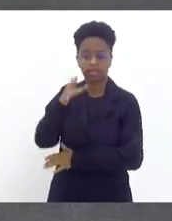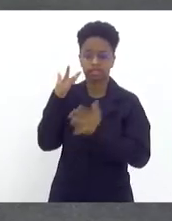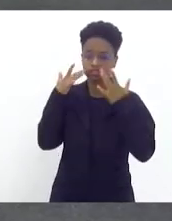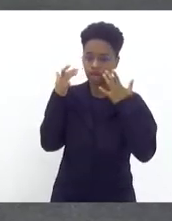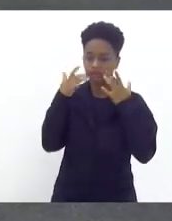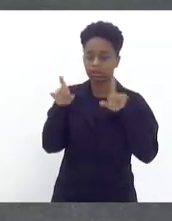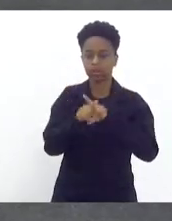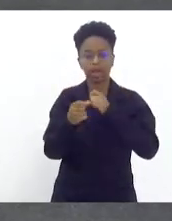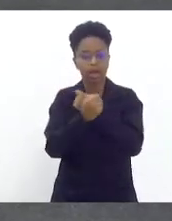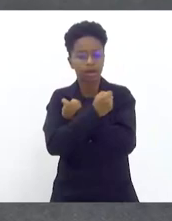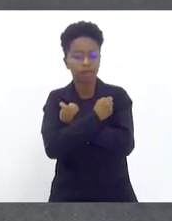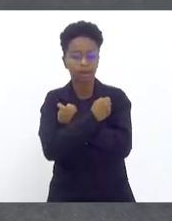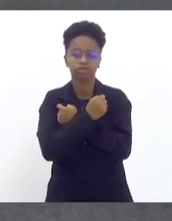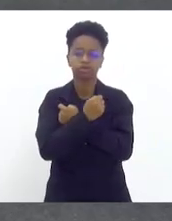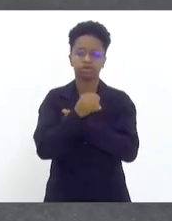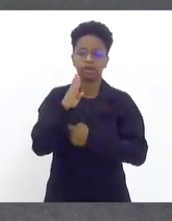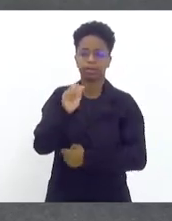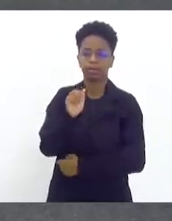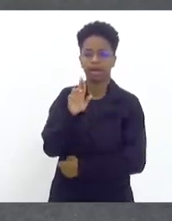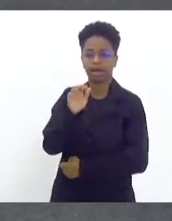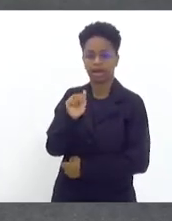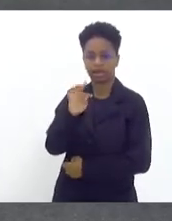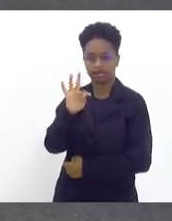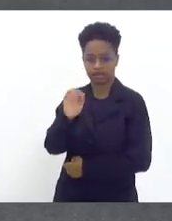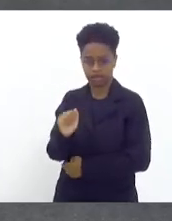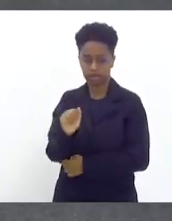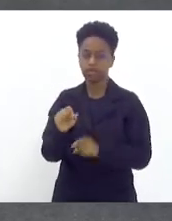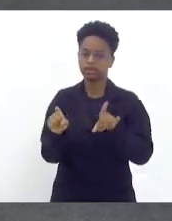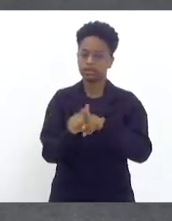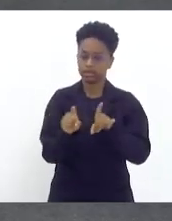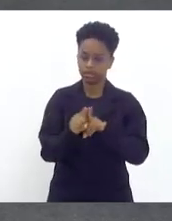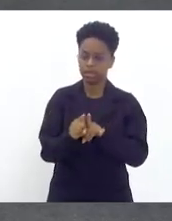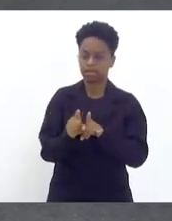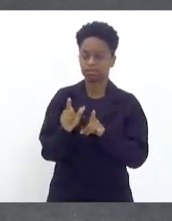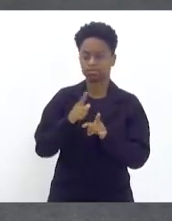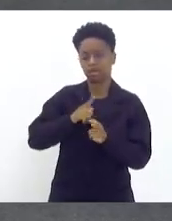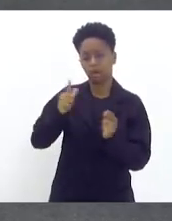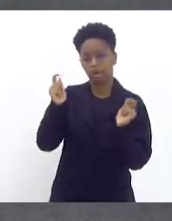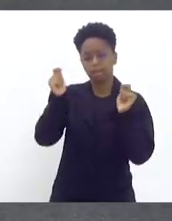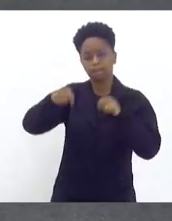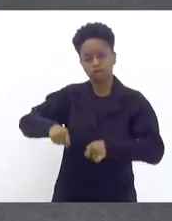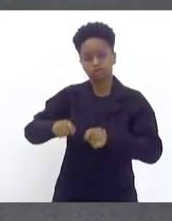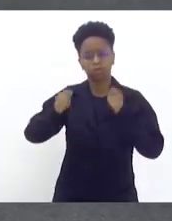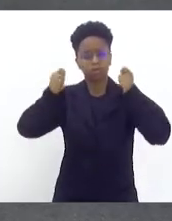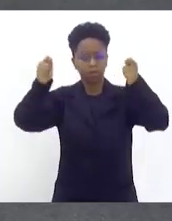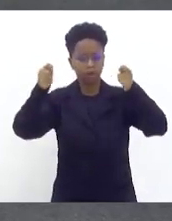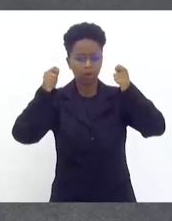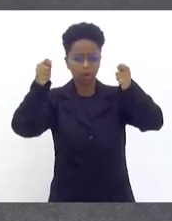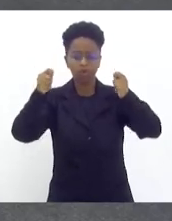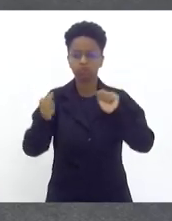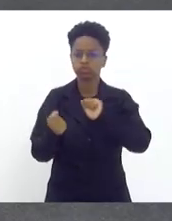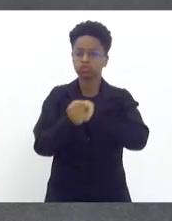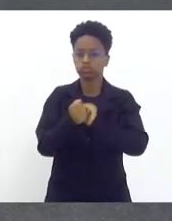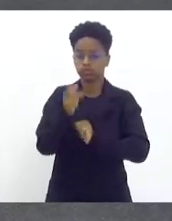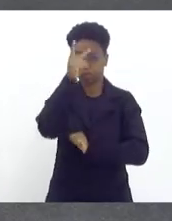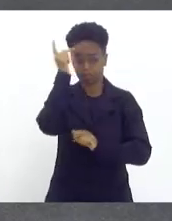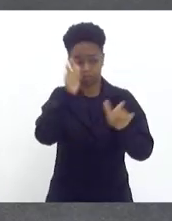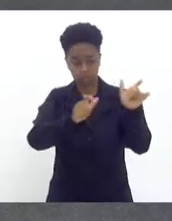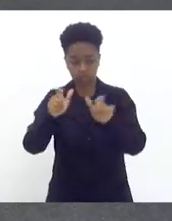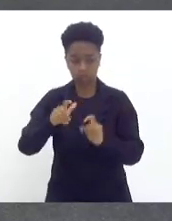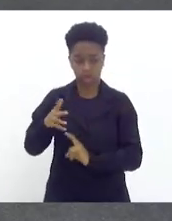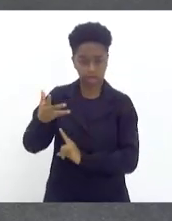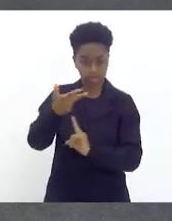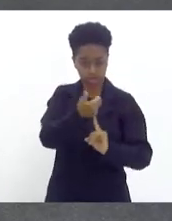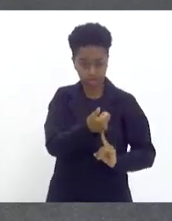abraço ao querido barata que trouxe também possibilidade de reivindicar junto aos artistas